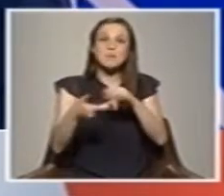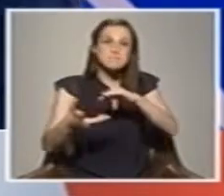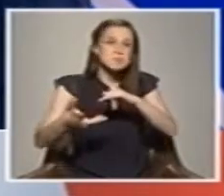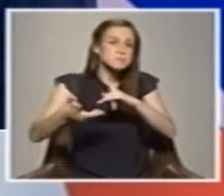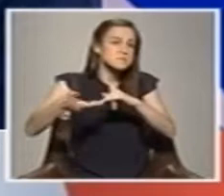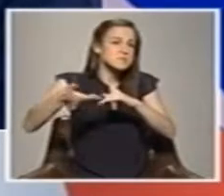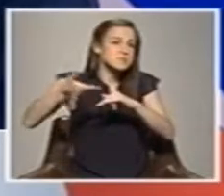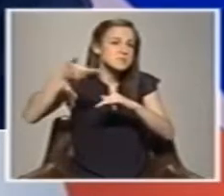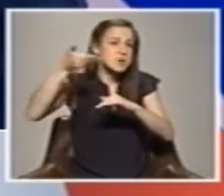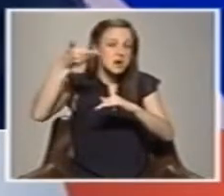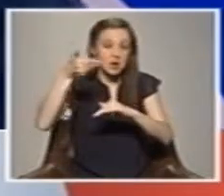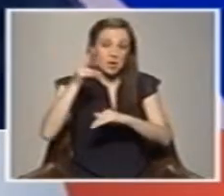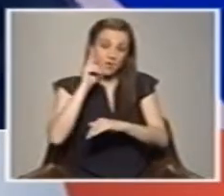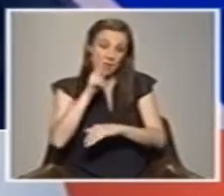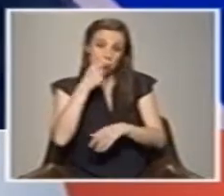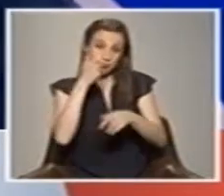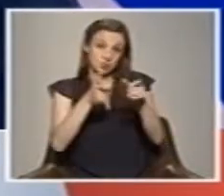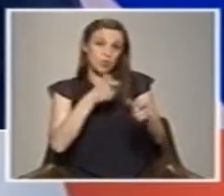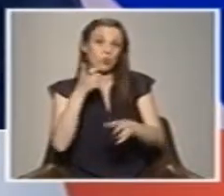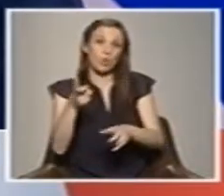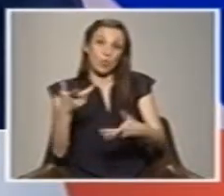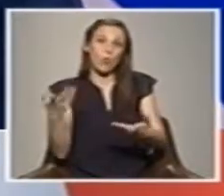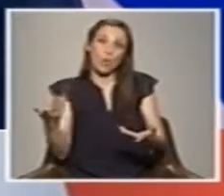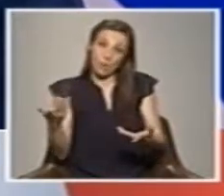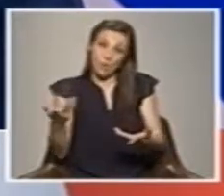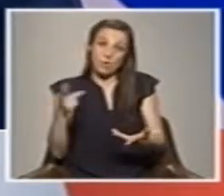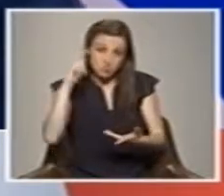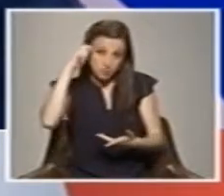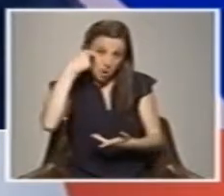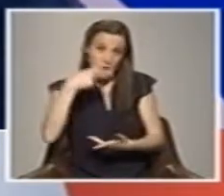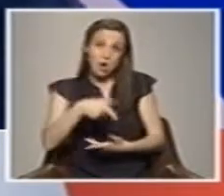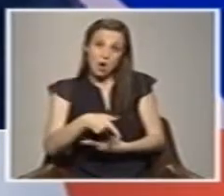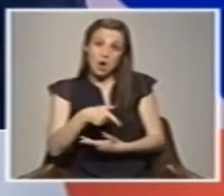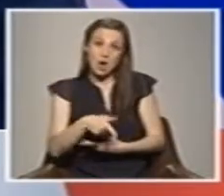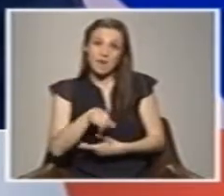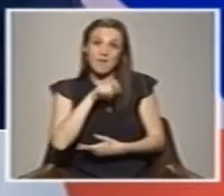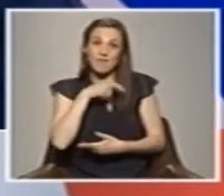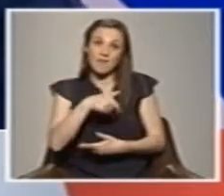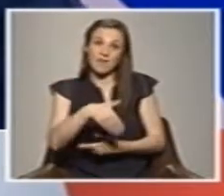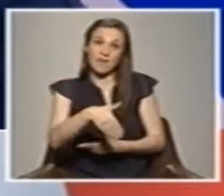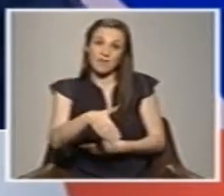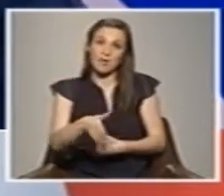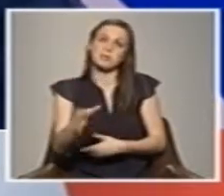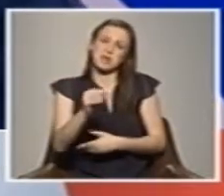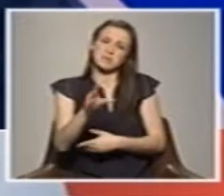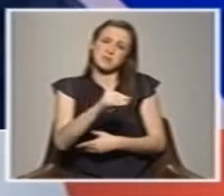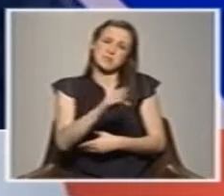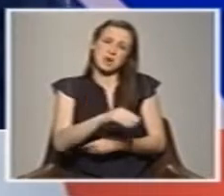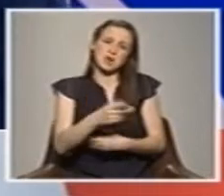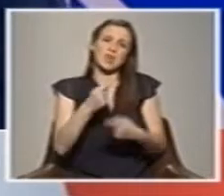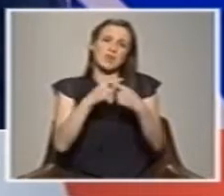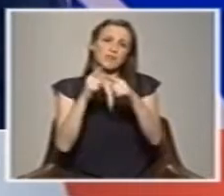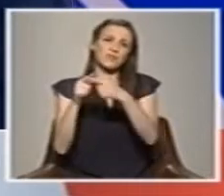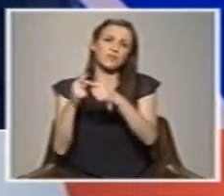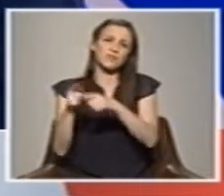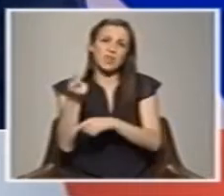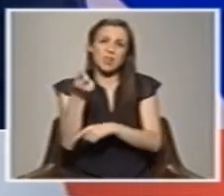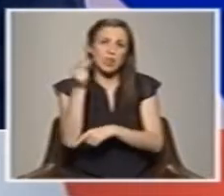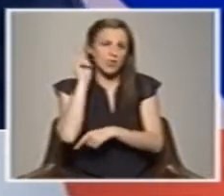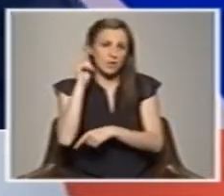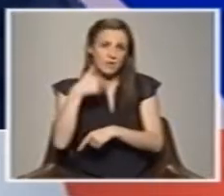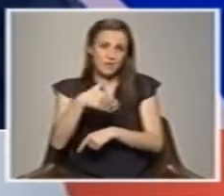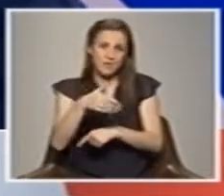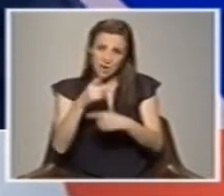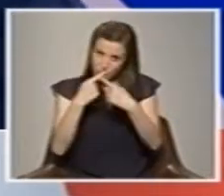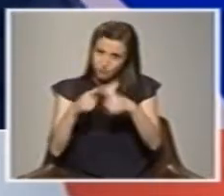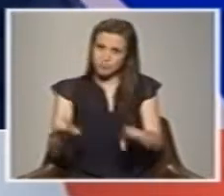dos consumidores portanto, isso tenderá a acontecer cada vez mais, porque a variabilidade de preços a nível internacional será maior. Mas o